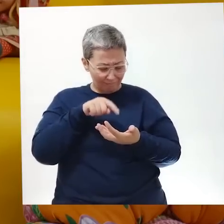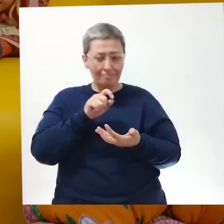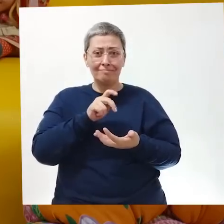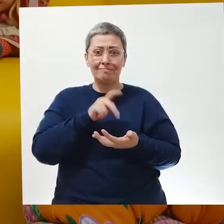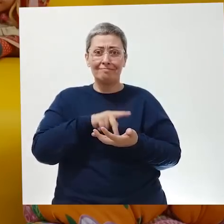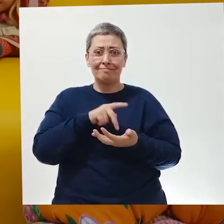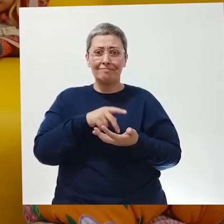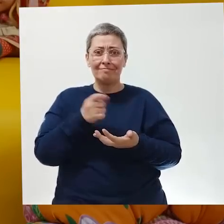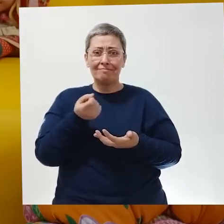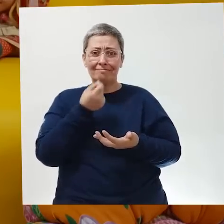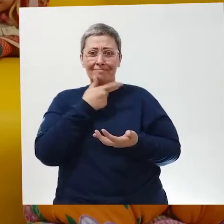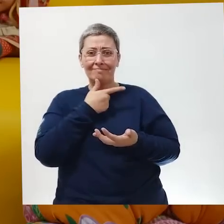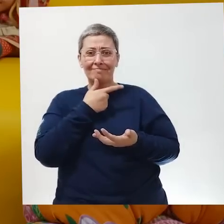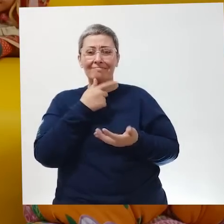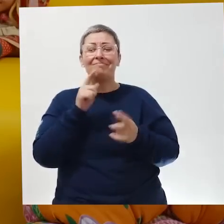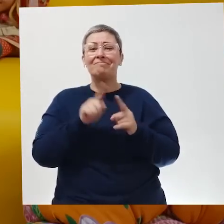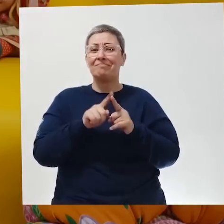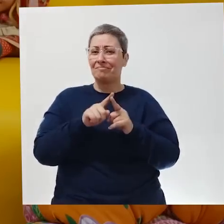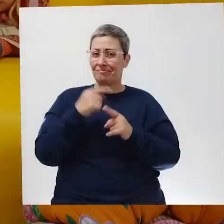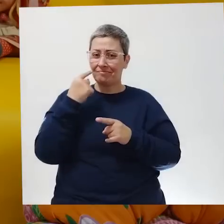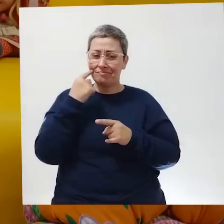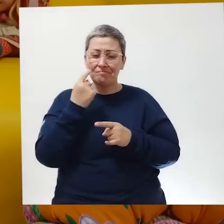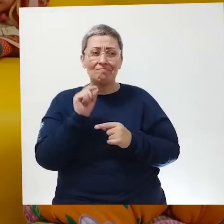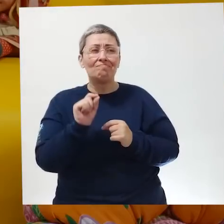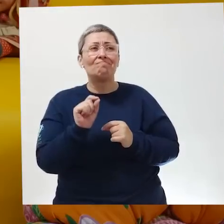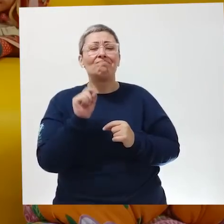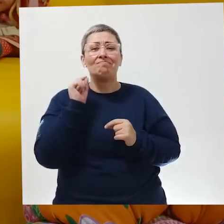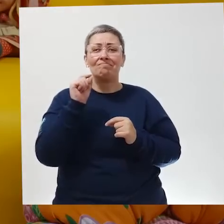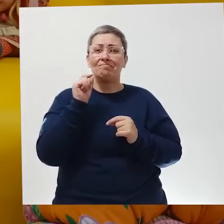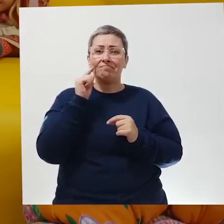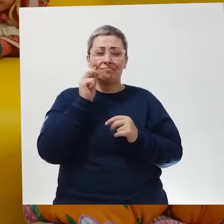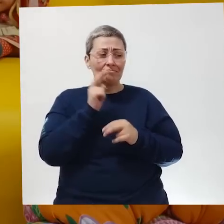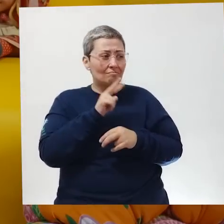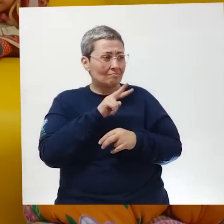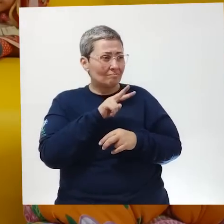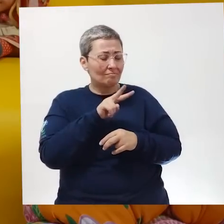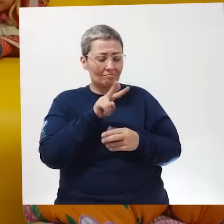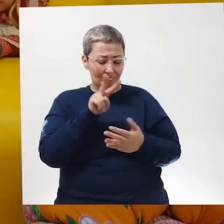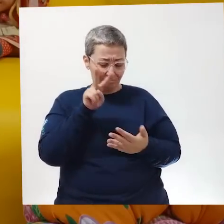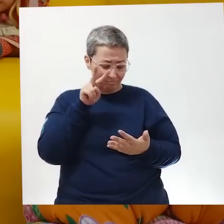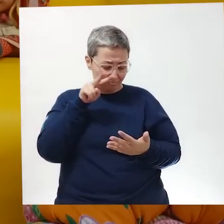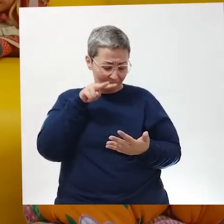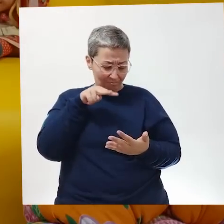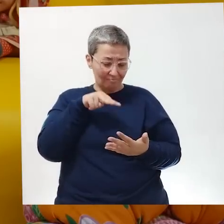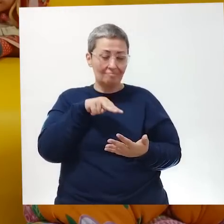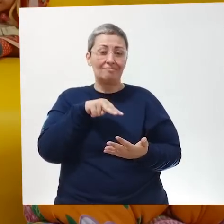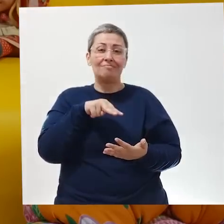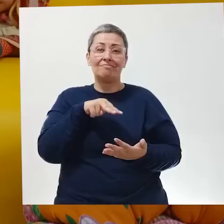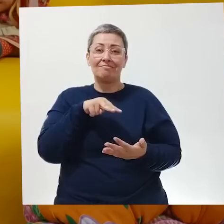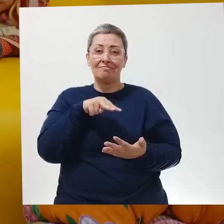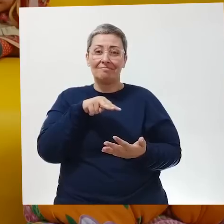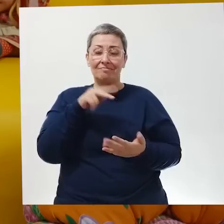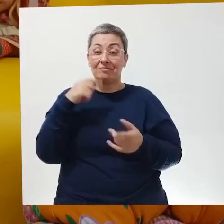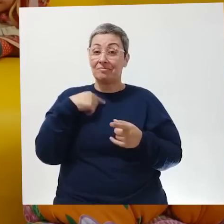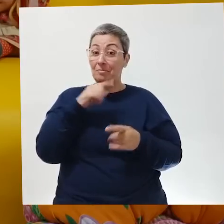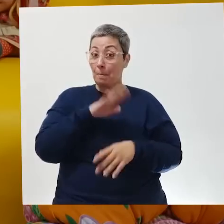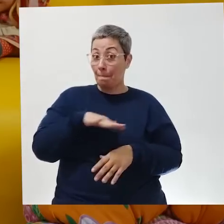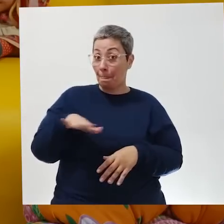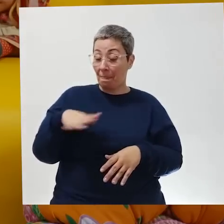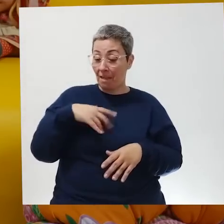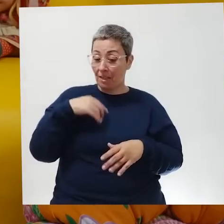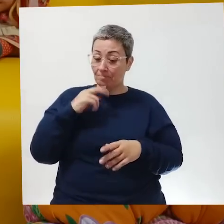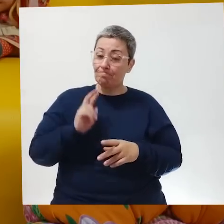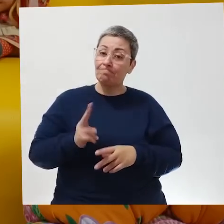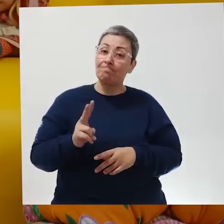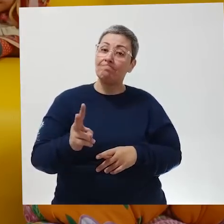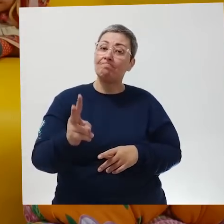tem na mão e olha devagar para elas. A criança